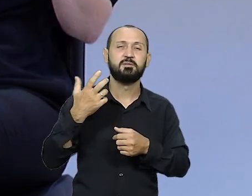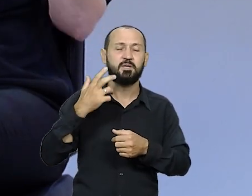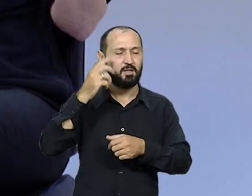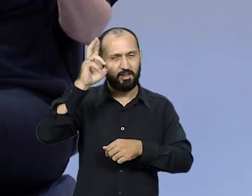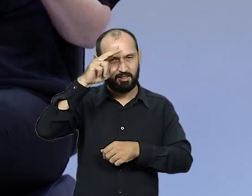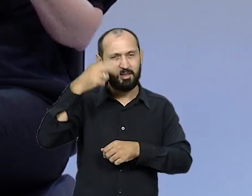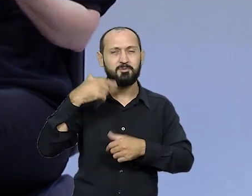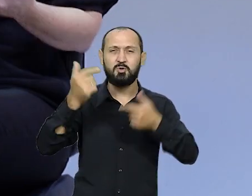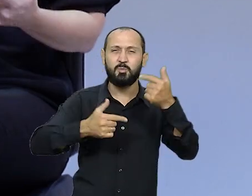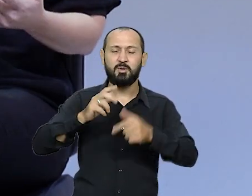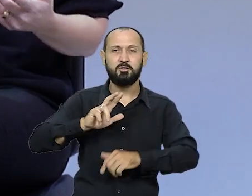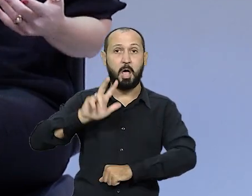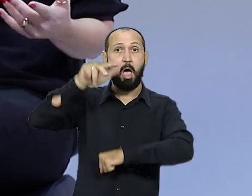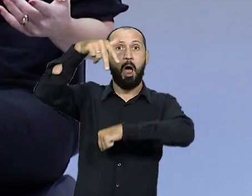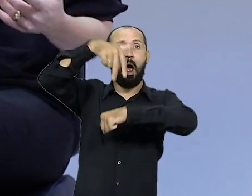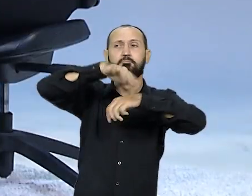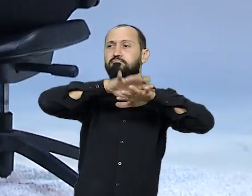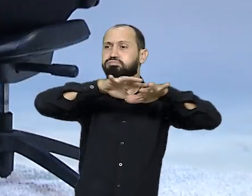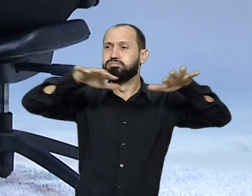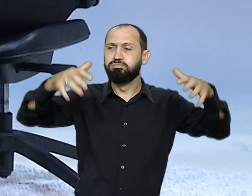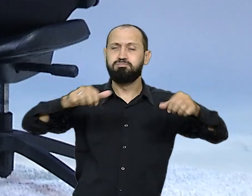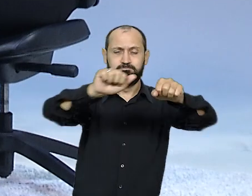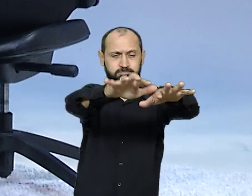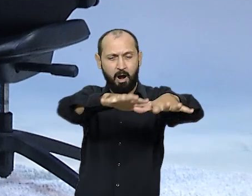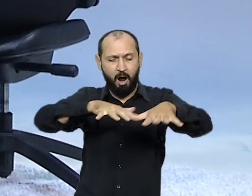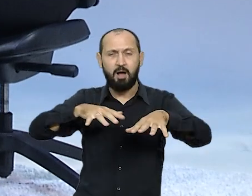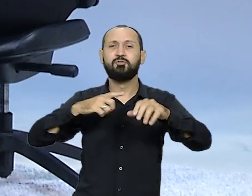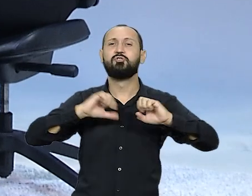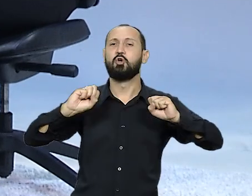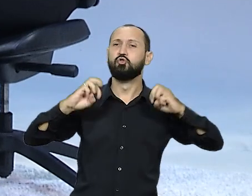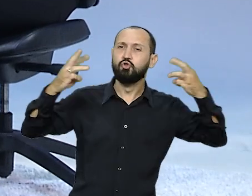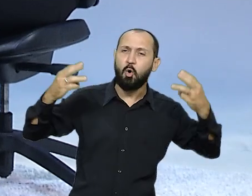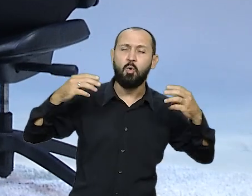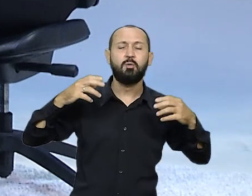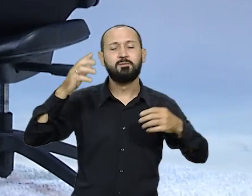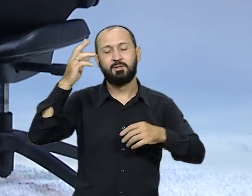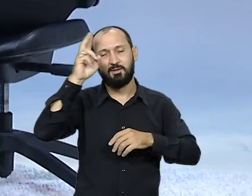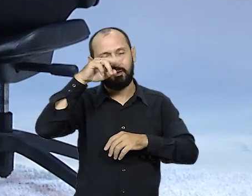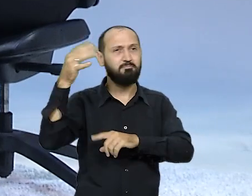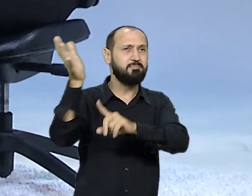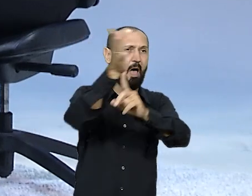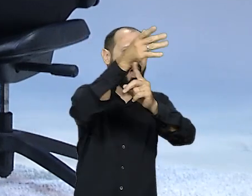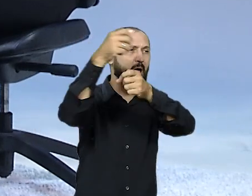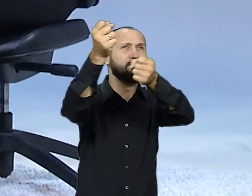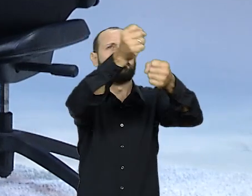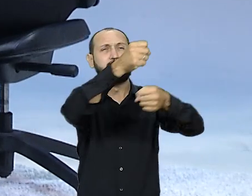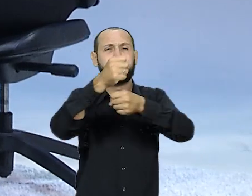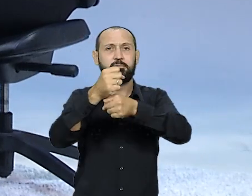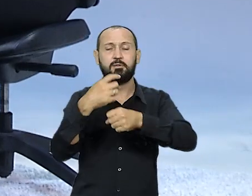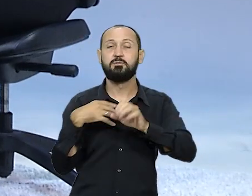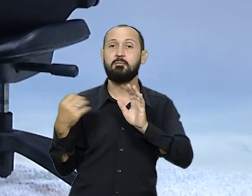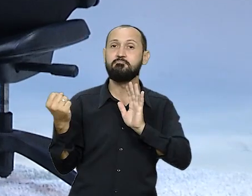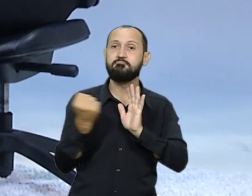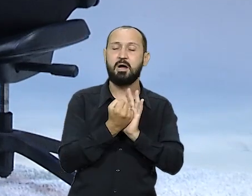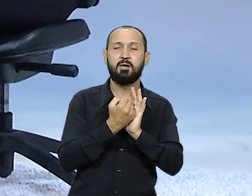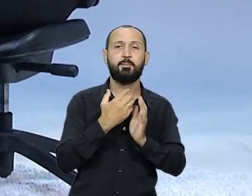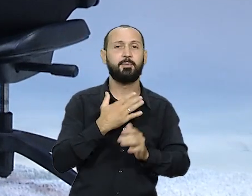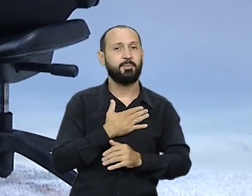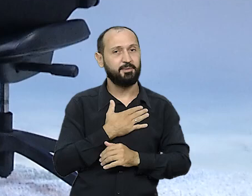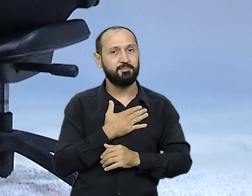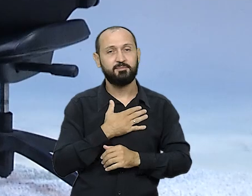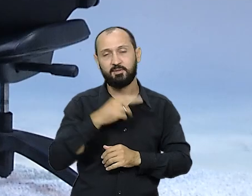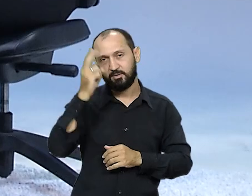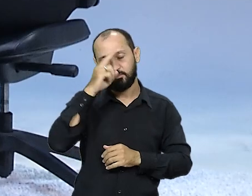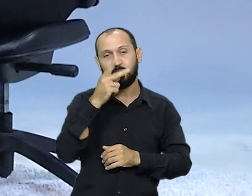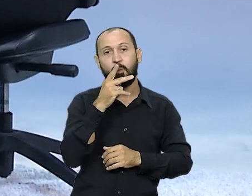comícios, era uma coisa muito diferente do que é hoje. Ainda podia o show no comício. Isso, eu lembro das bandeiras. E isso é muito marcante para mim, porque eu me lembro que o